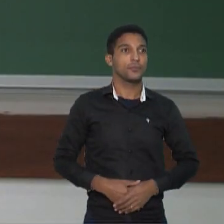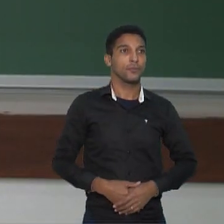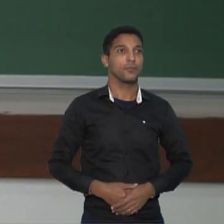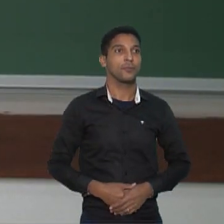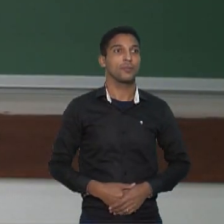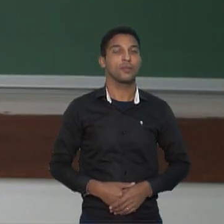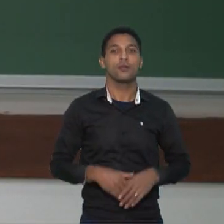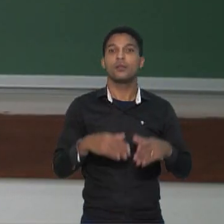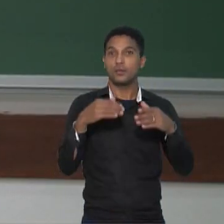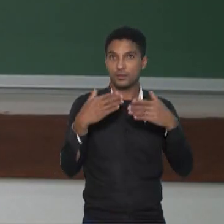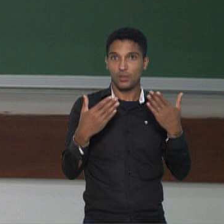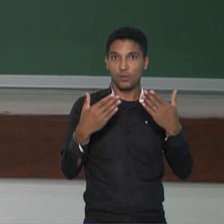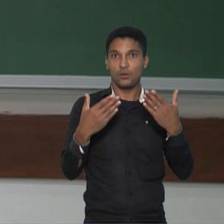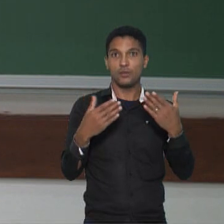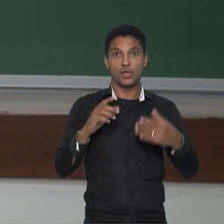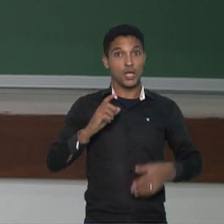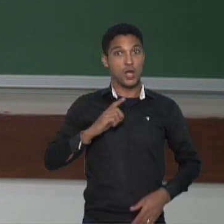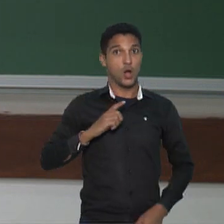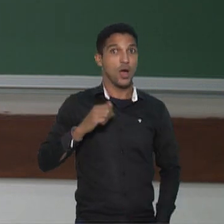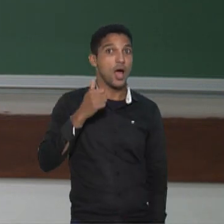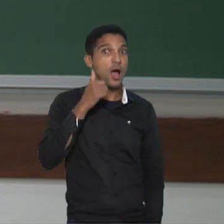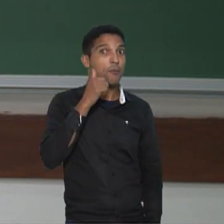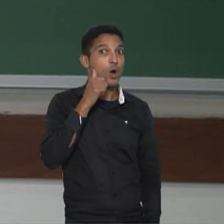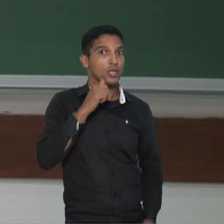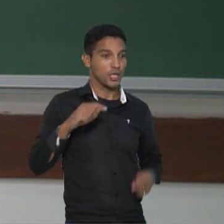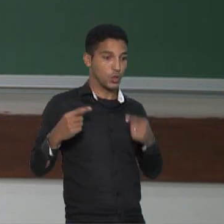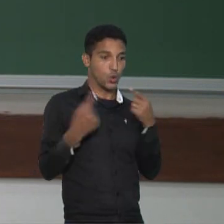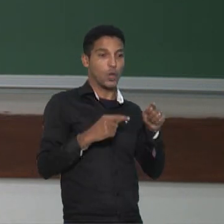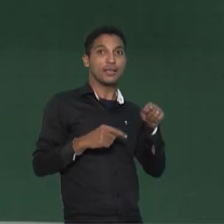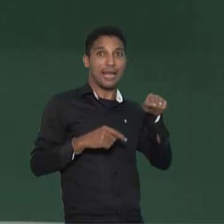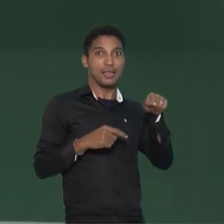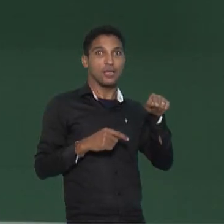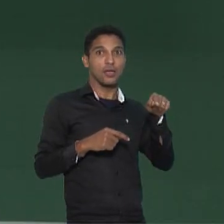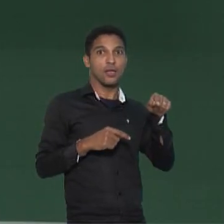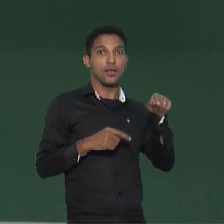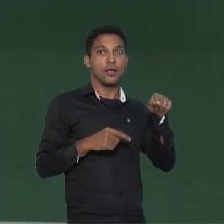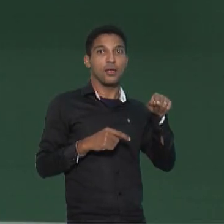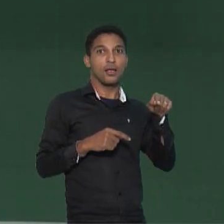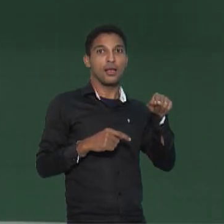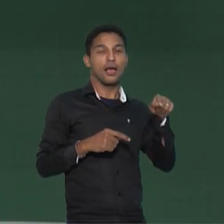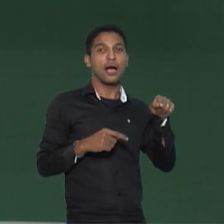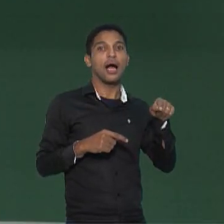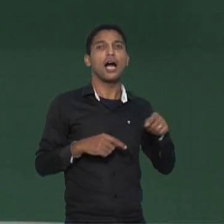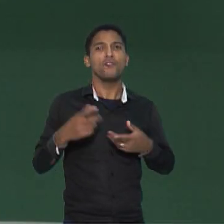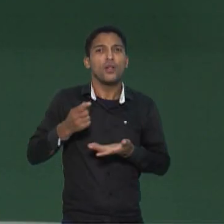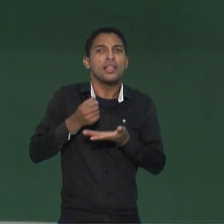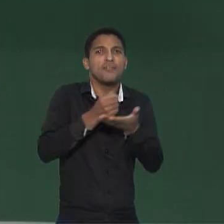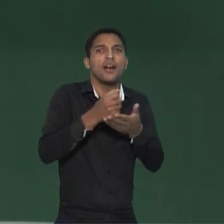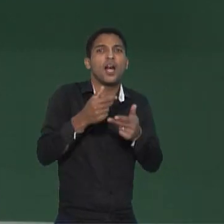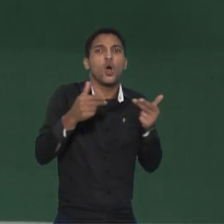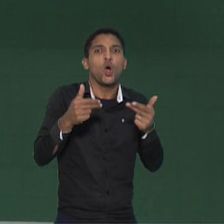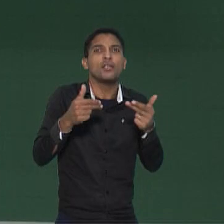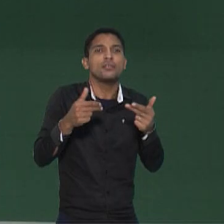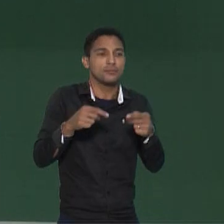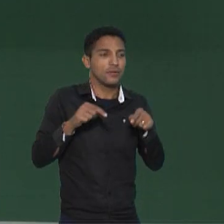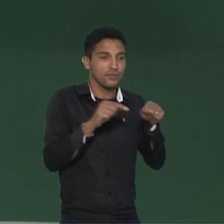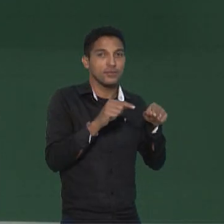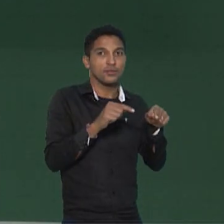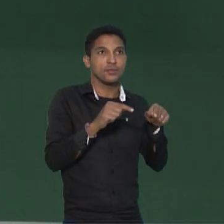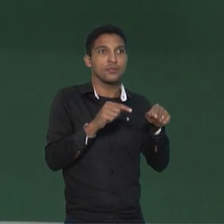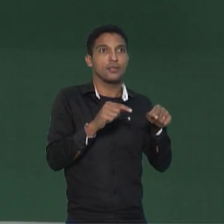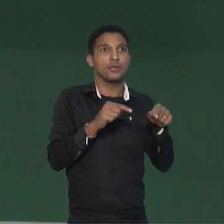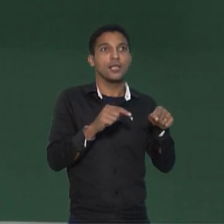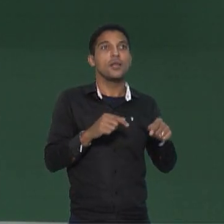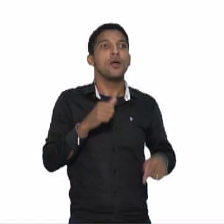oposição dele, né, uma moça que era da oposição, falou, vou te levar, vou entregar umas cabeças aí para você. Foi lá, né, a